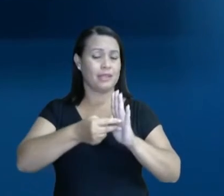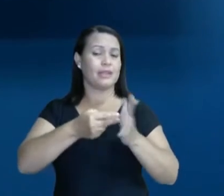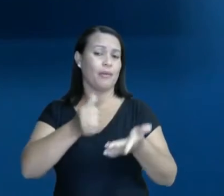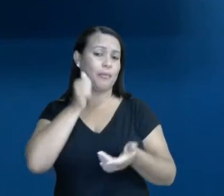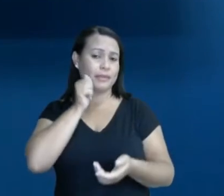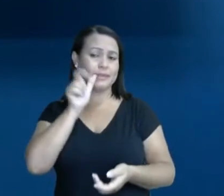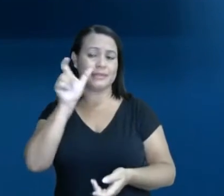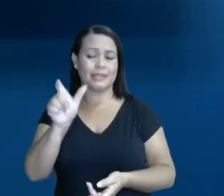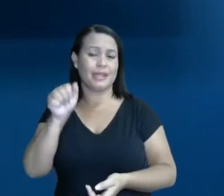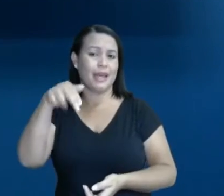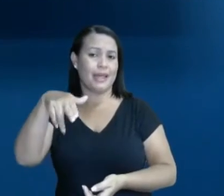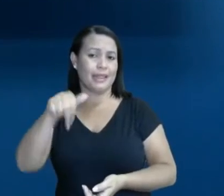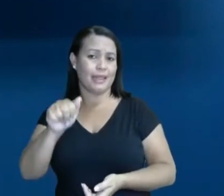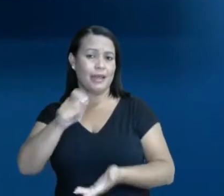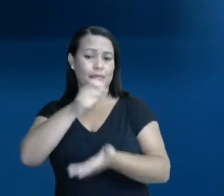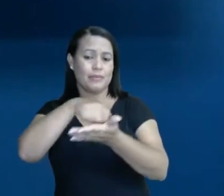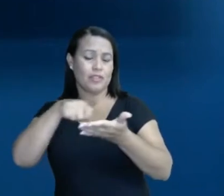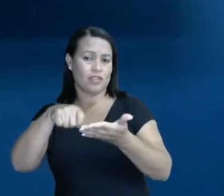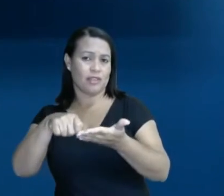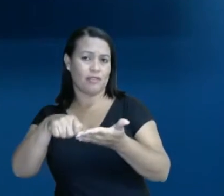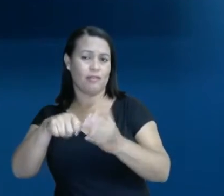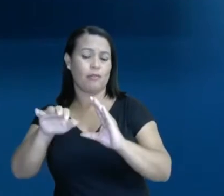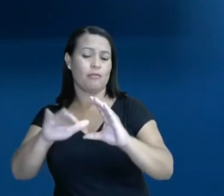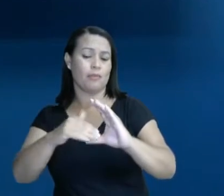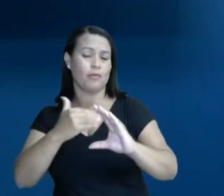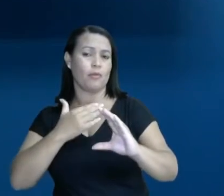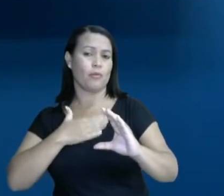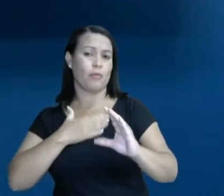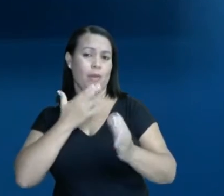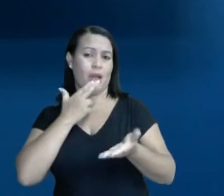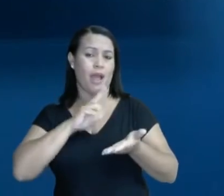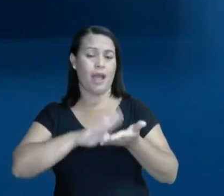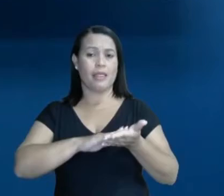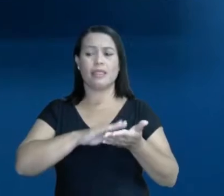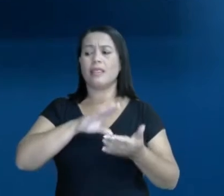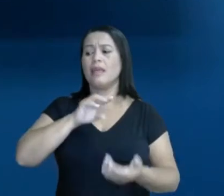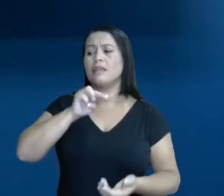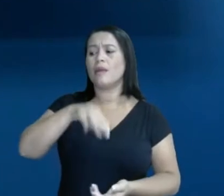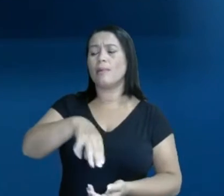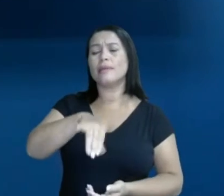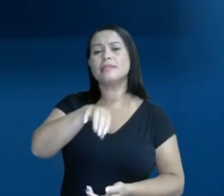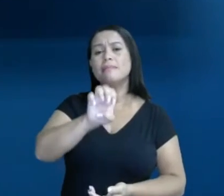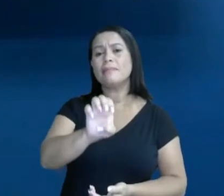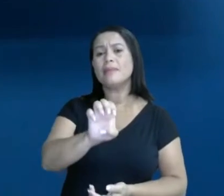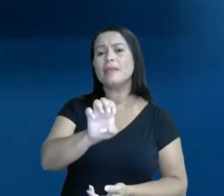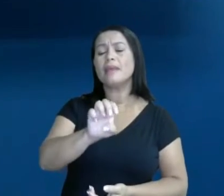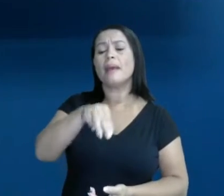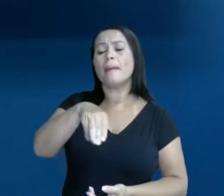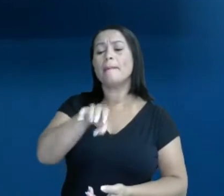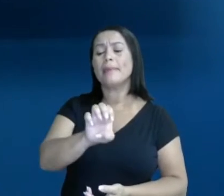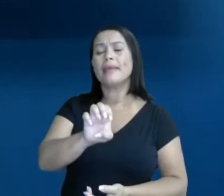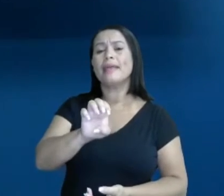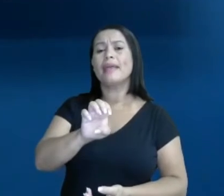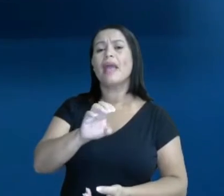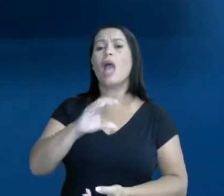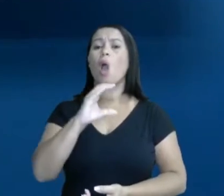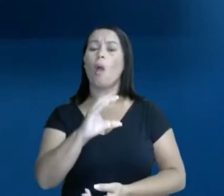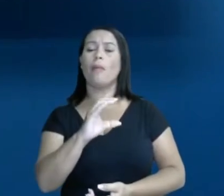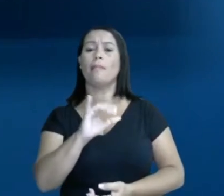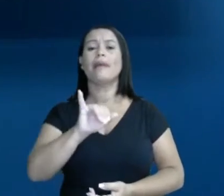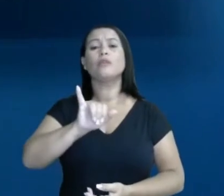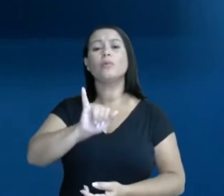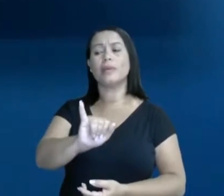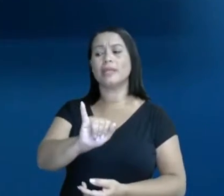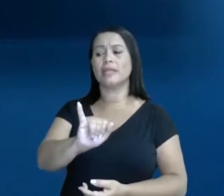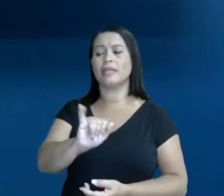significa Ana me escreveu uma carta. Então, esse me é o complemento indireto,